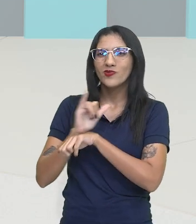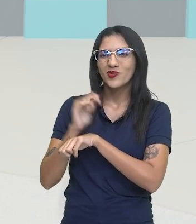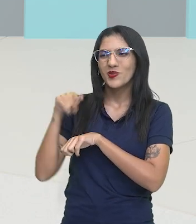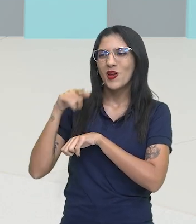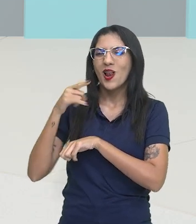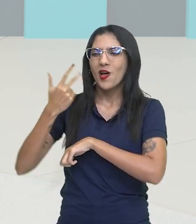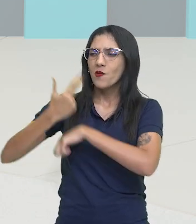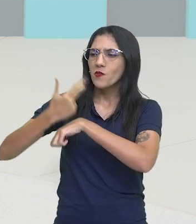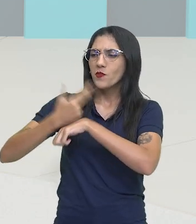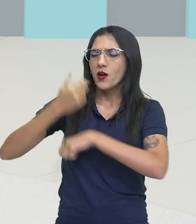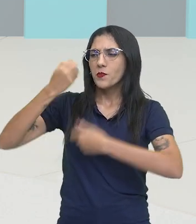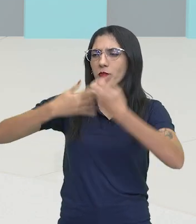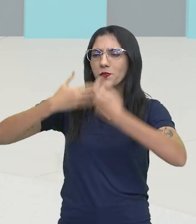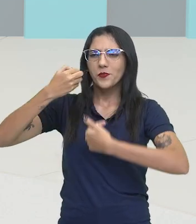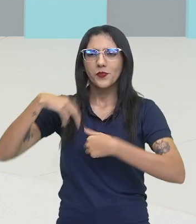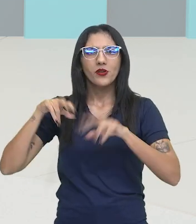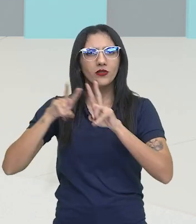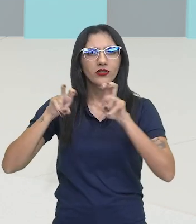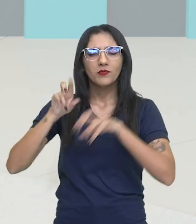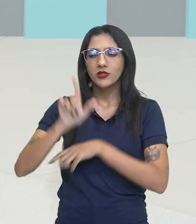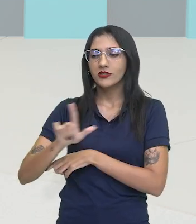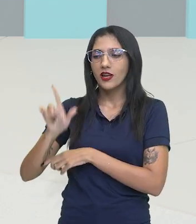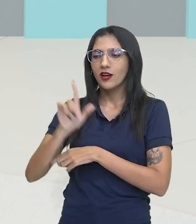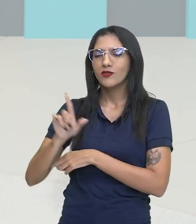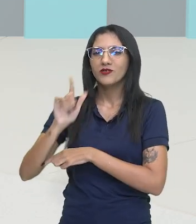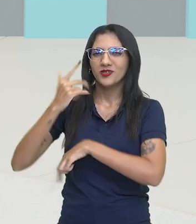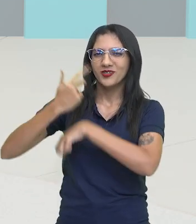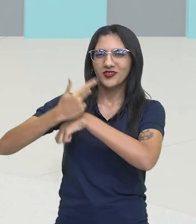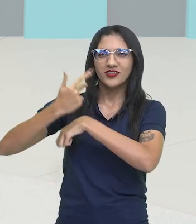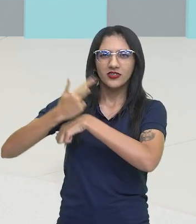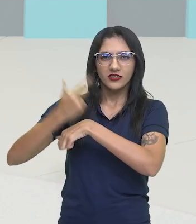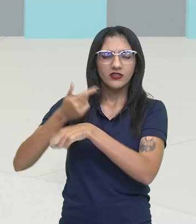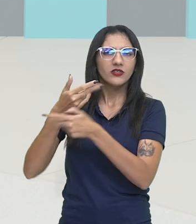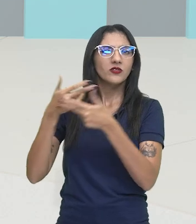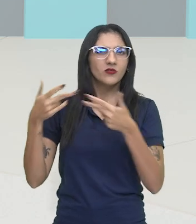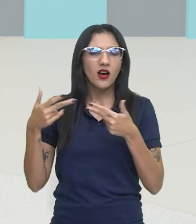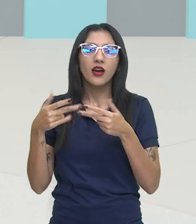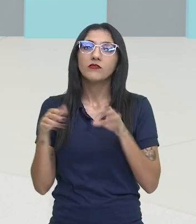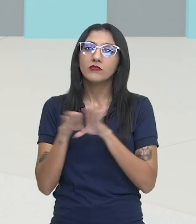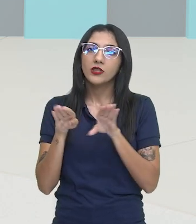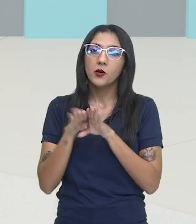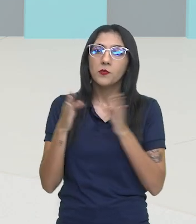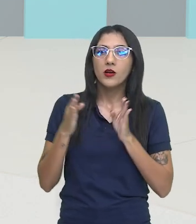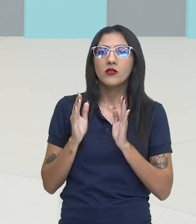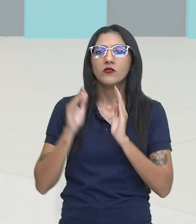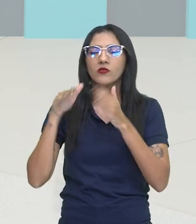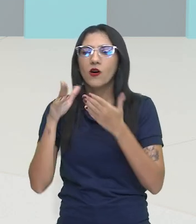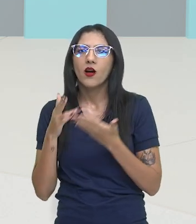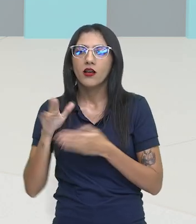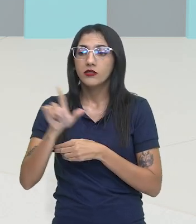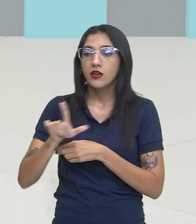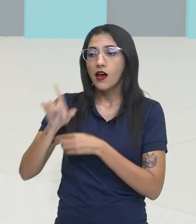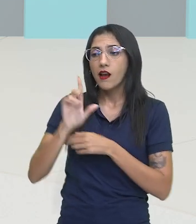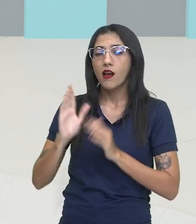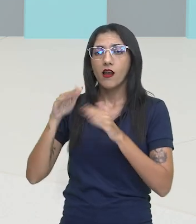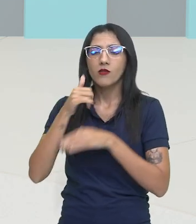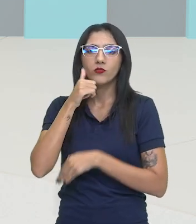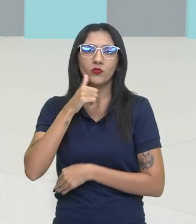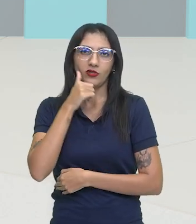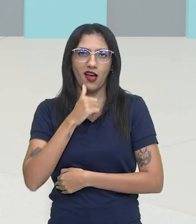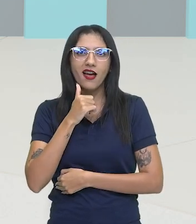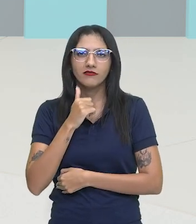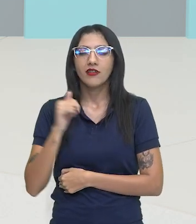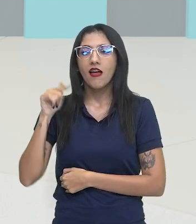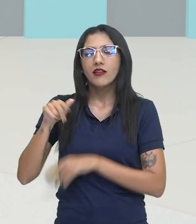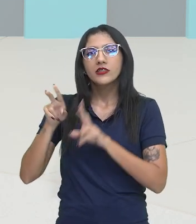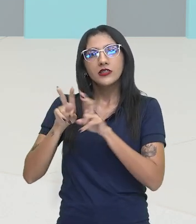ela fala de literatura, faz vlog também e trata da literatura feminina, tanto que os temas